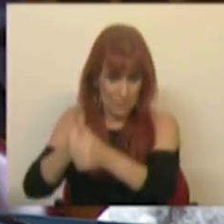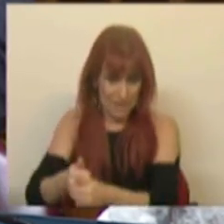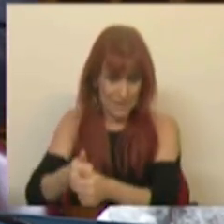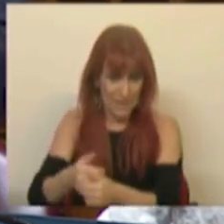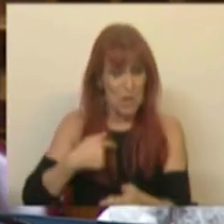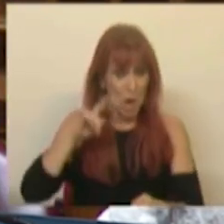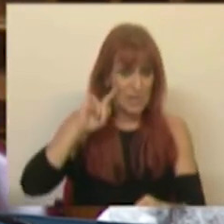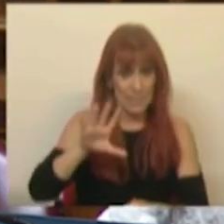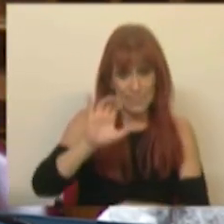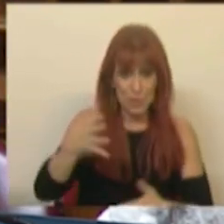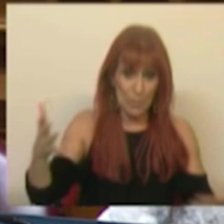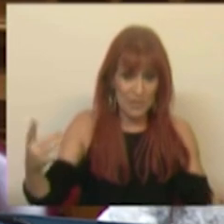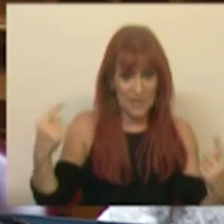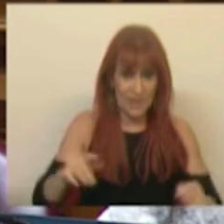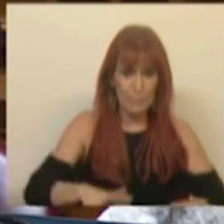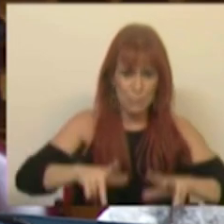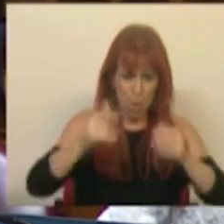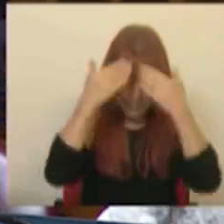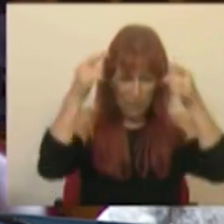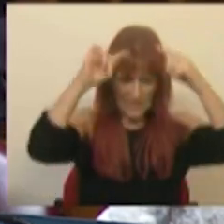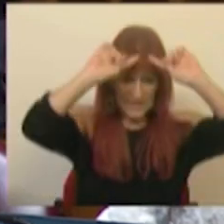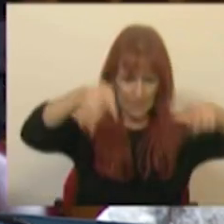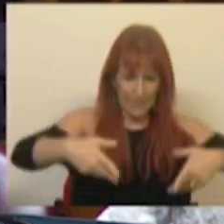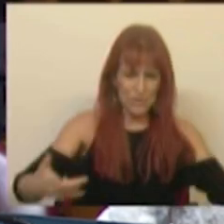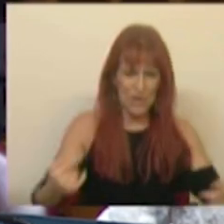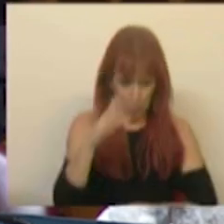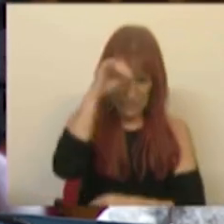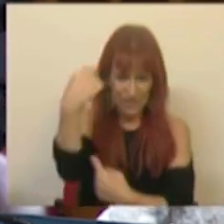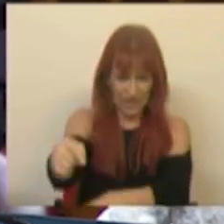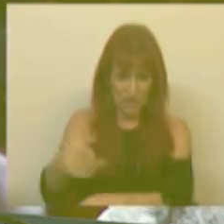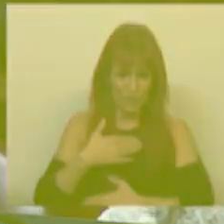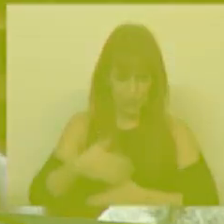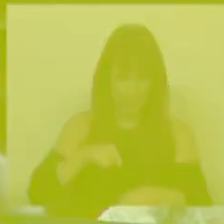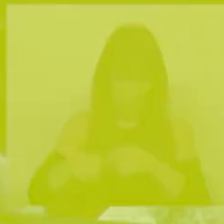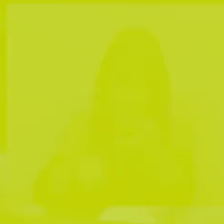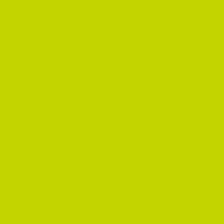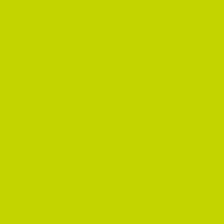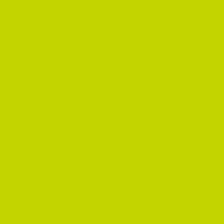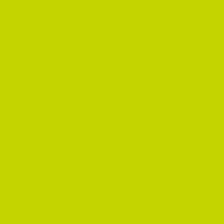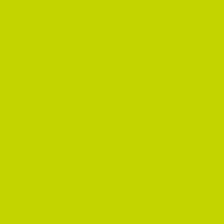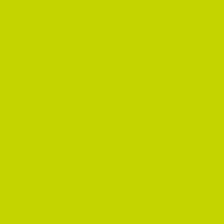Nós sabemos que o país tem maturidade democrática. Terá o Governo vontade política?